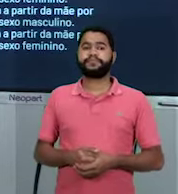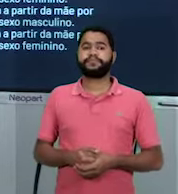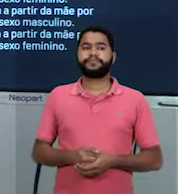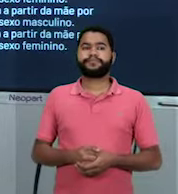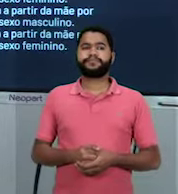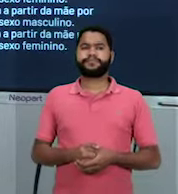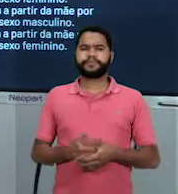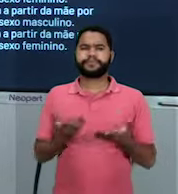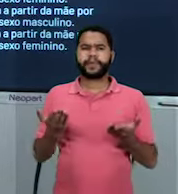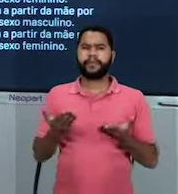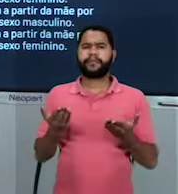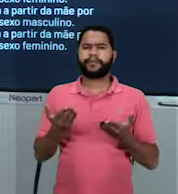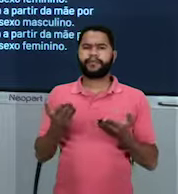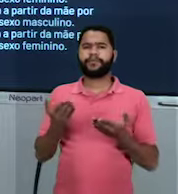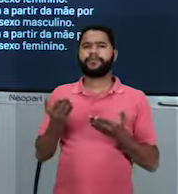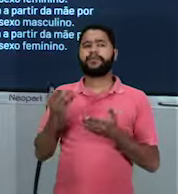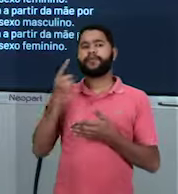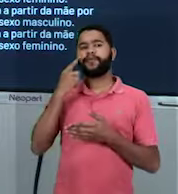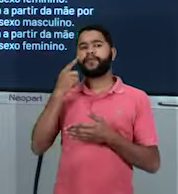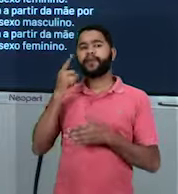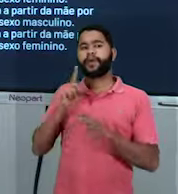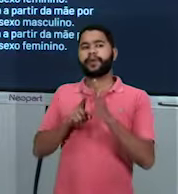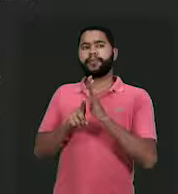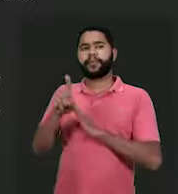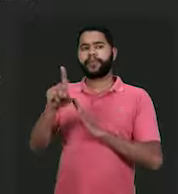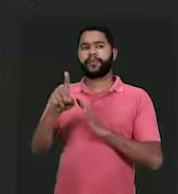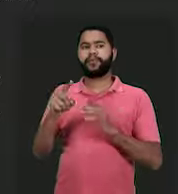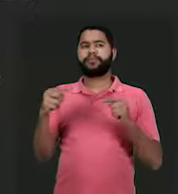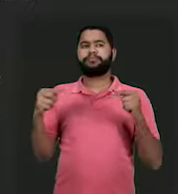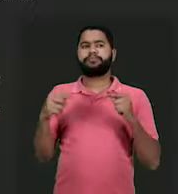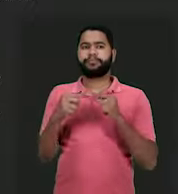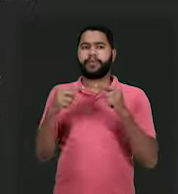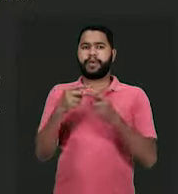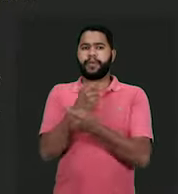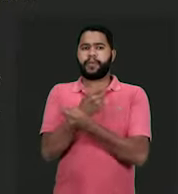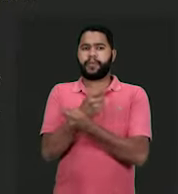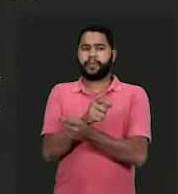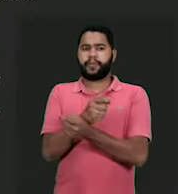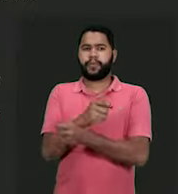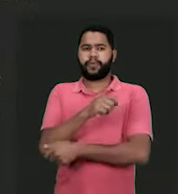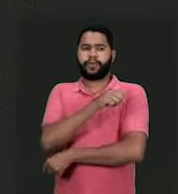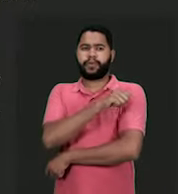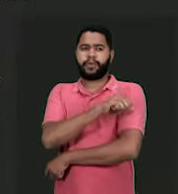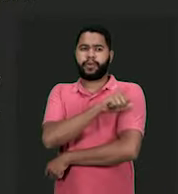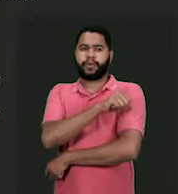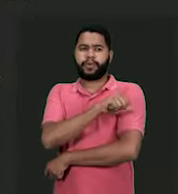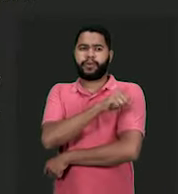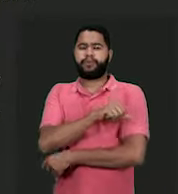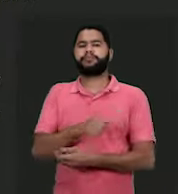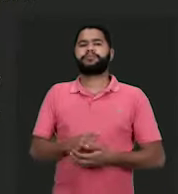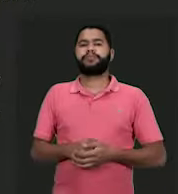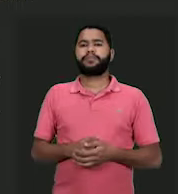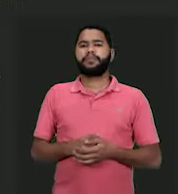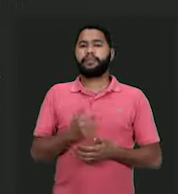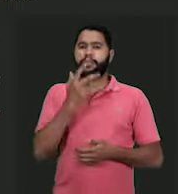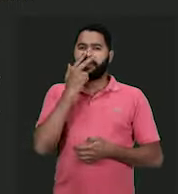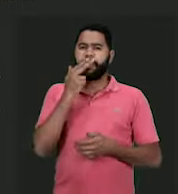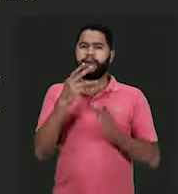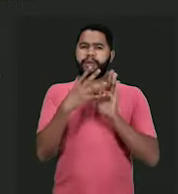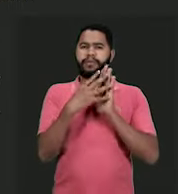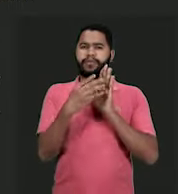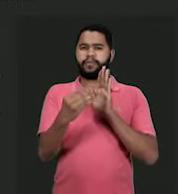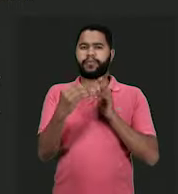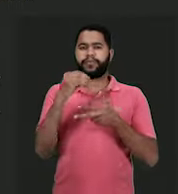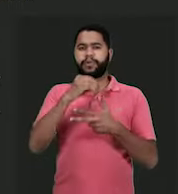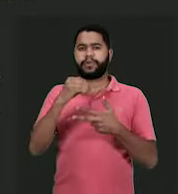Vamos praticar um pouquinho aqui. Essa questão ela é relacionada da PUC do Rio de Janeiro, tá? É uma questão parecida com os modelos do Enem e